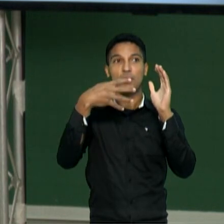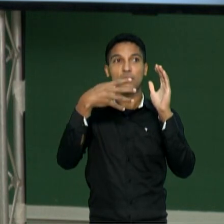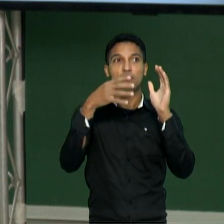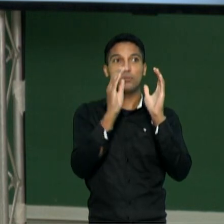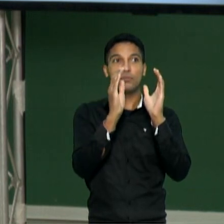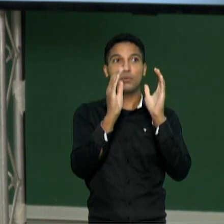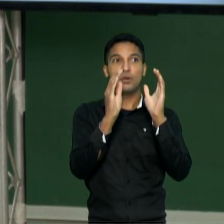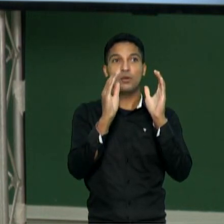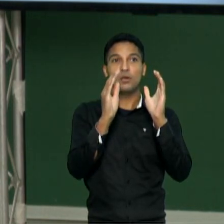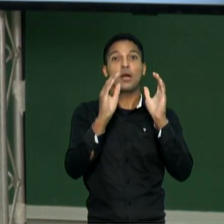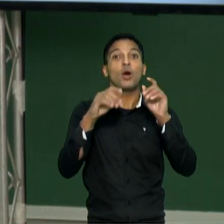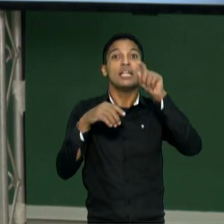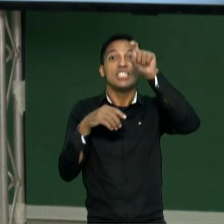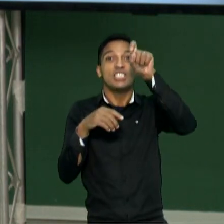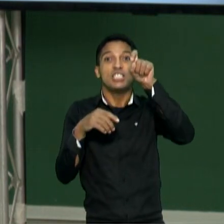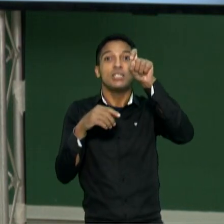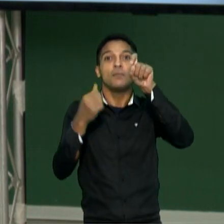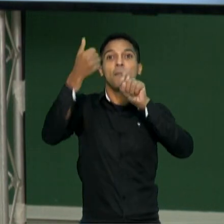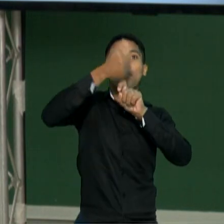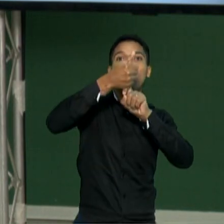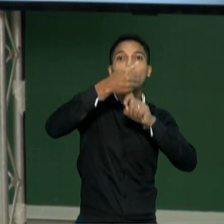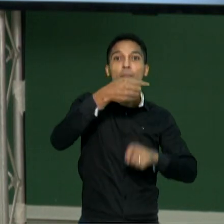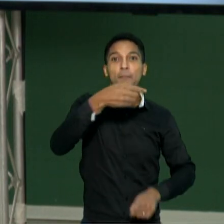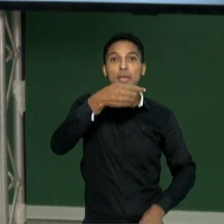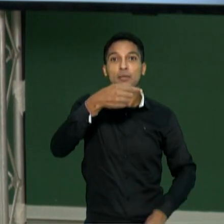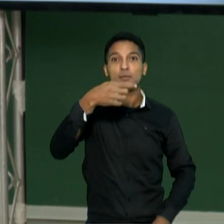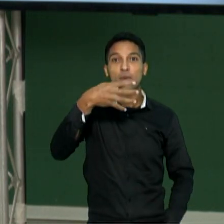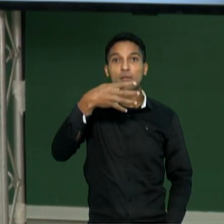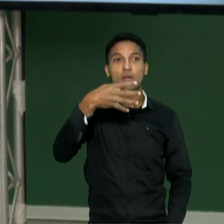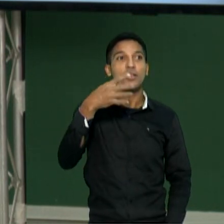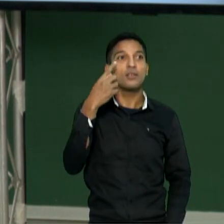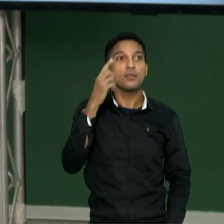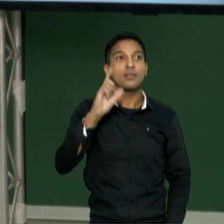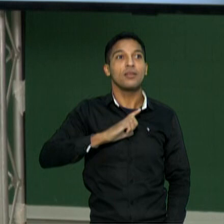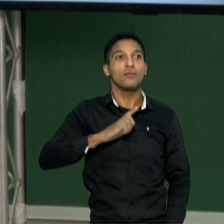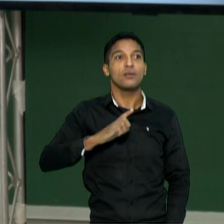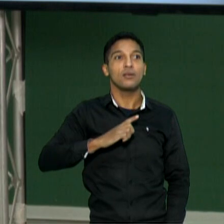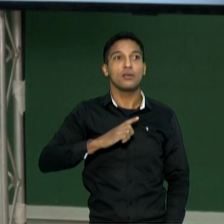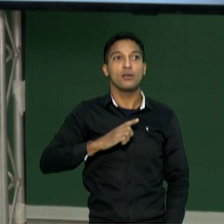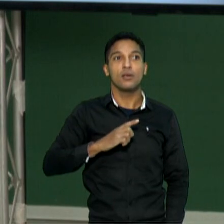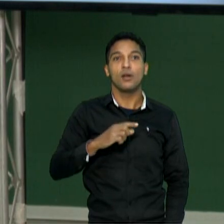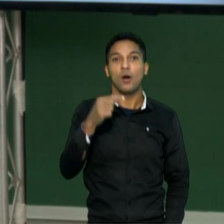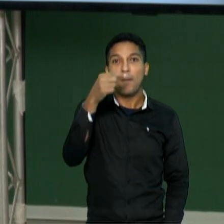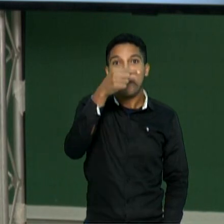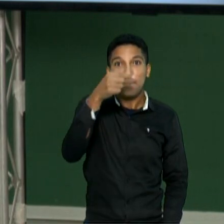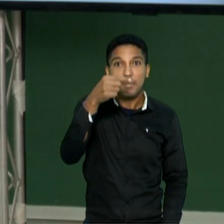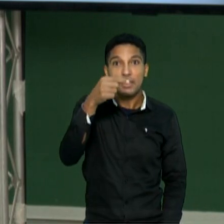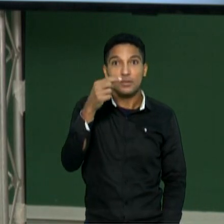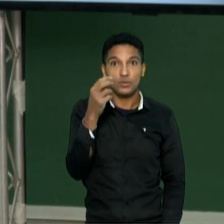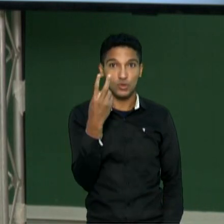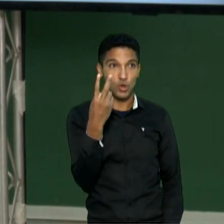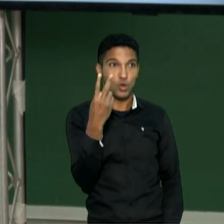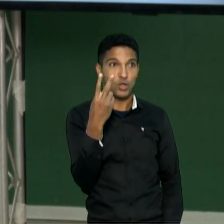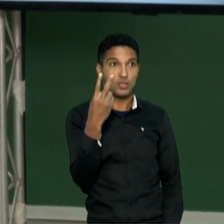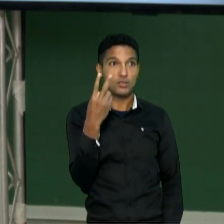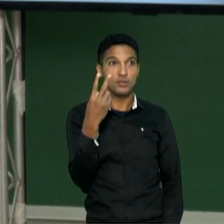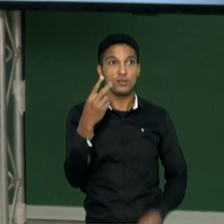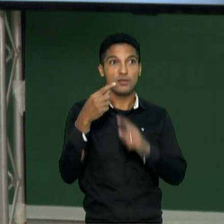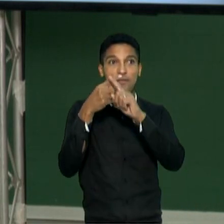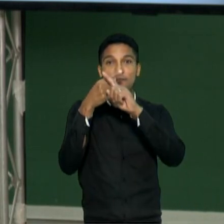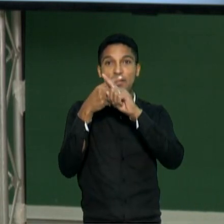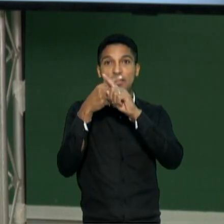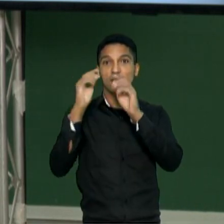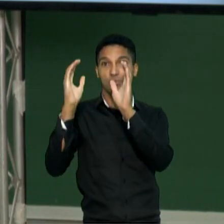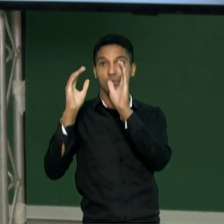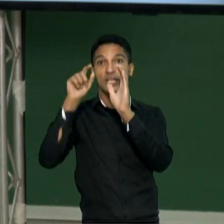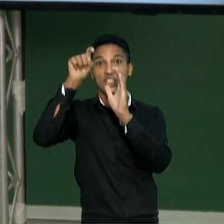4. Trocando o x por menos 4, eu terei menos 2 multiplicado por menos 4, menos o 8 que acompanha